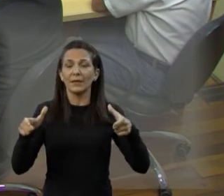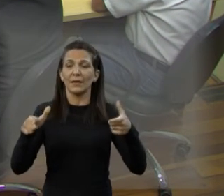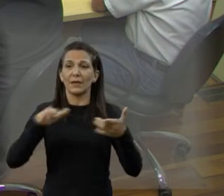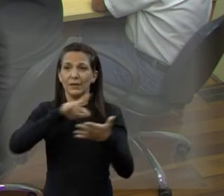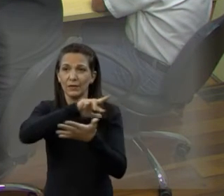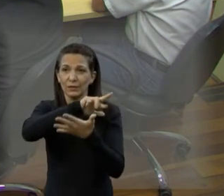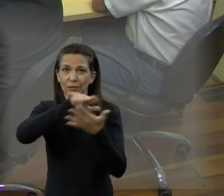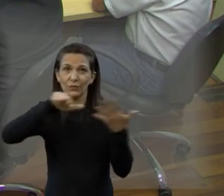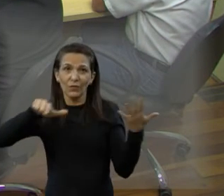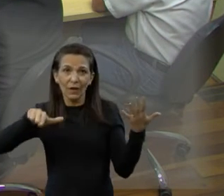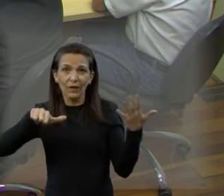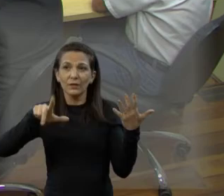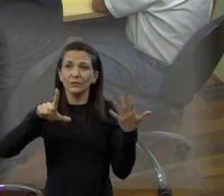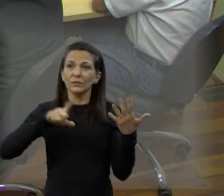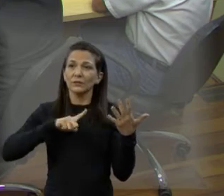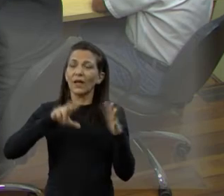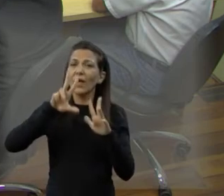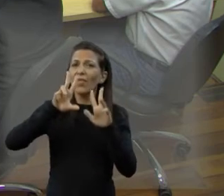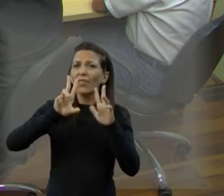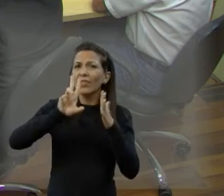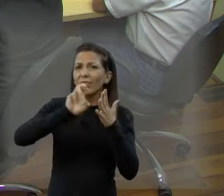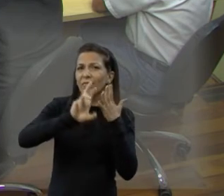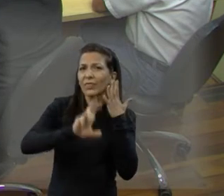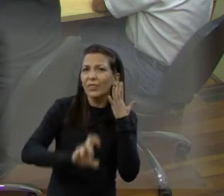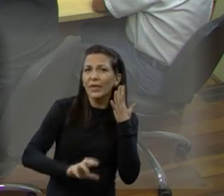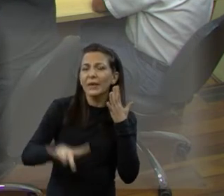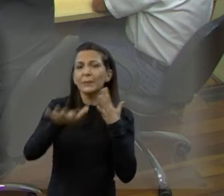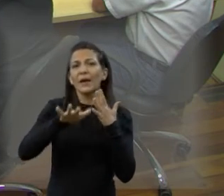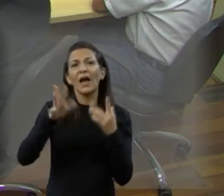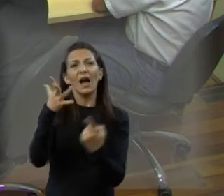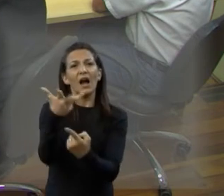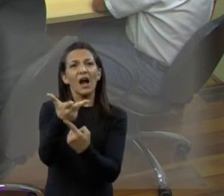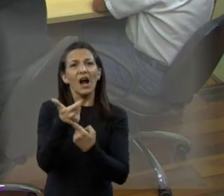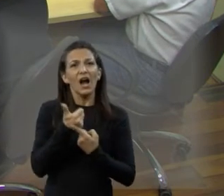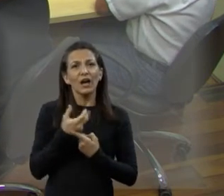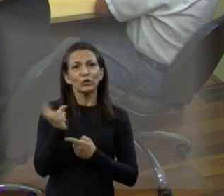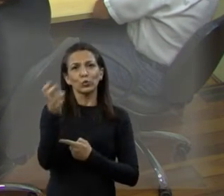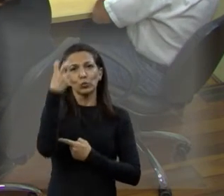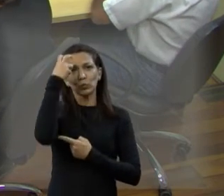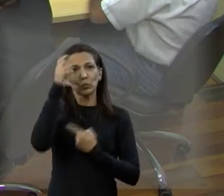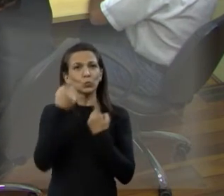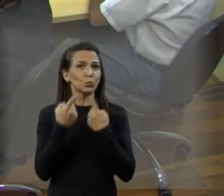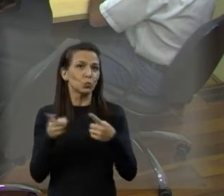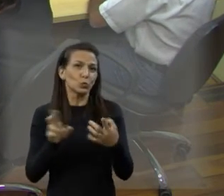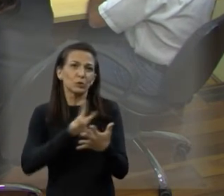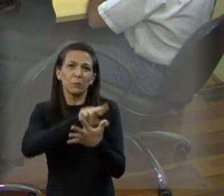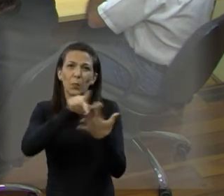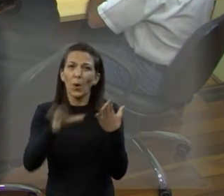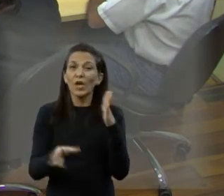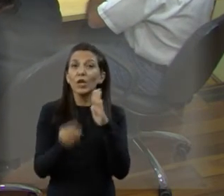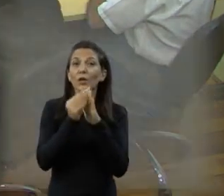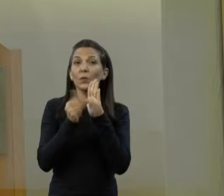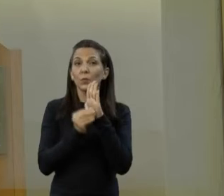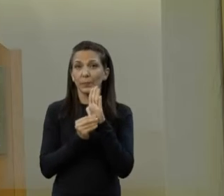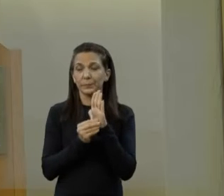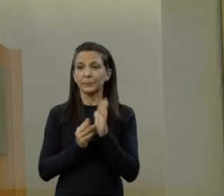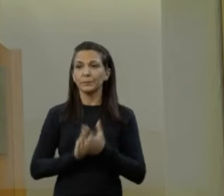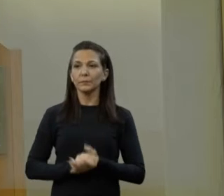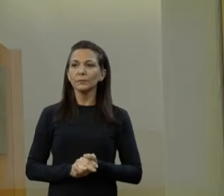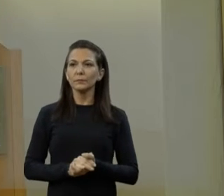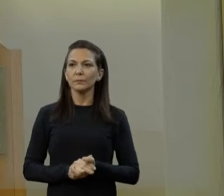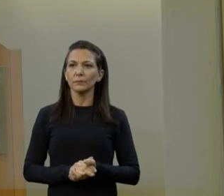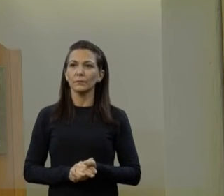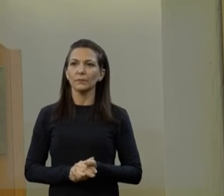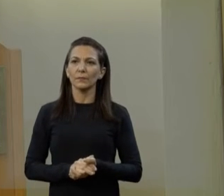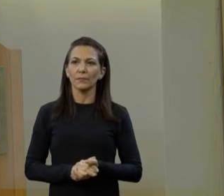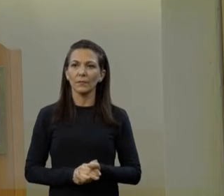mais diversos temas segmentos artísticos da cultura e da música é isso obrigado Fabi mas aí né